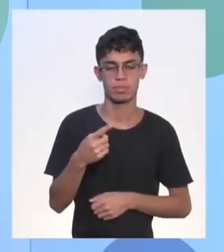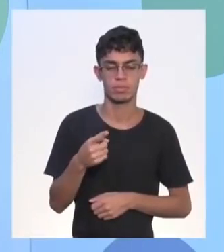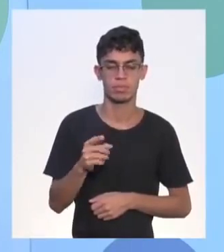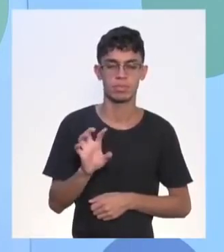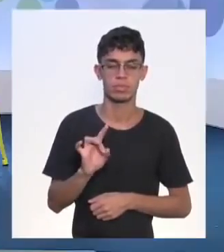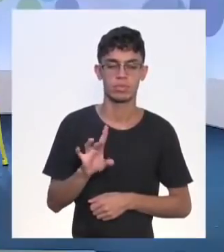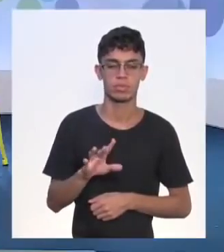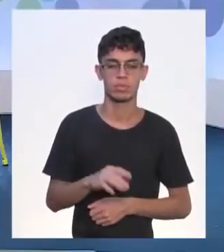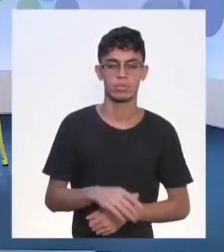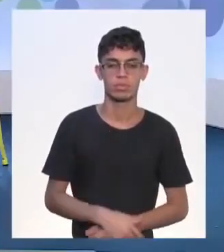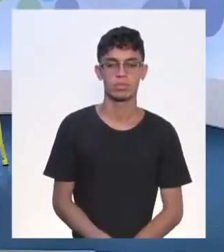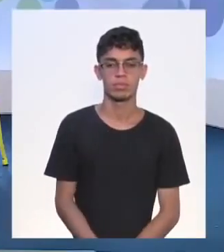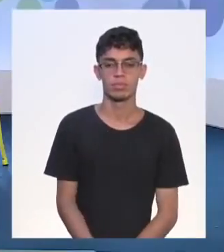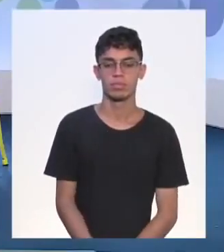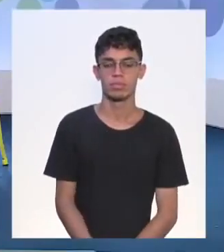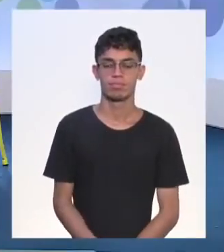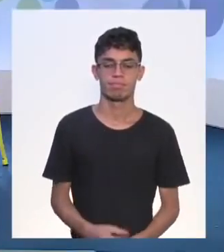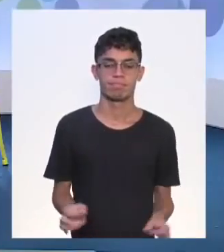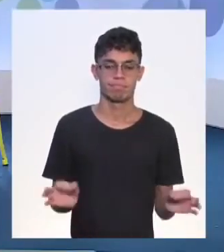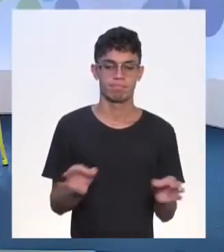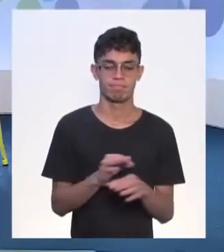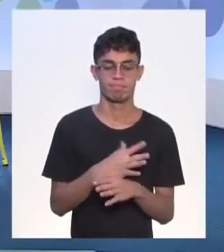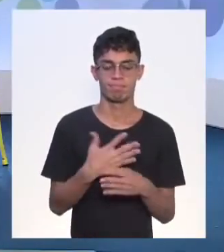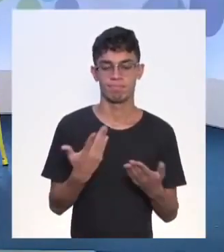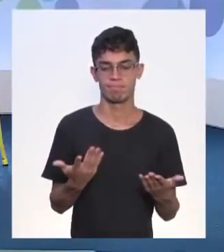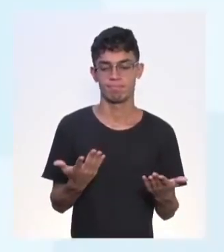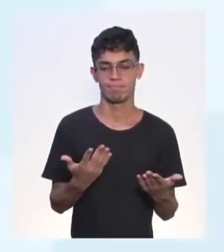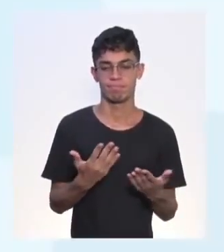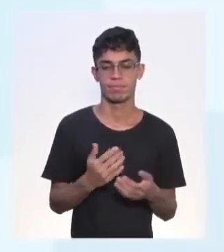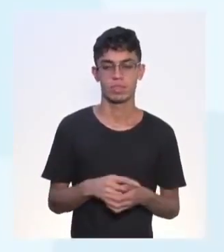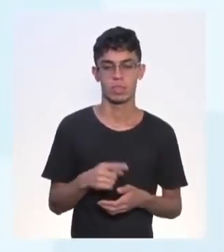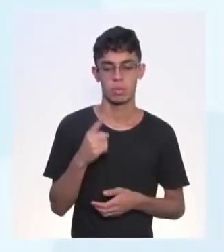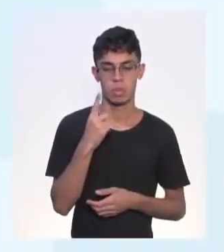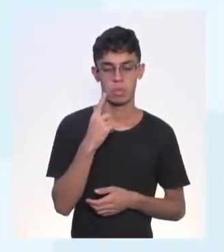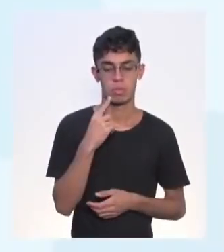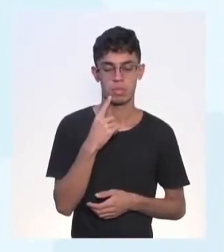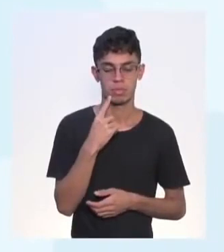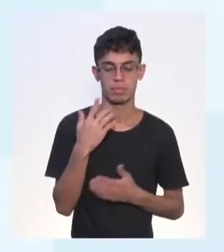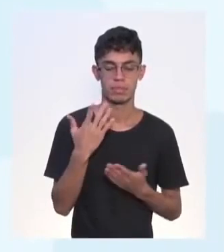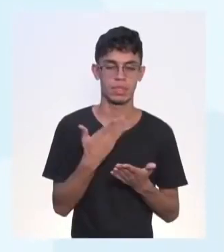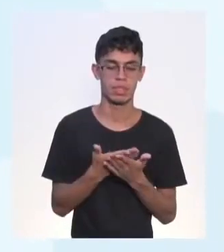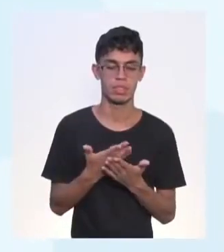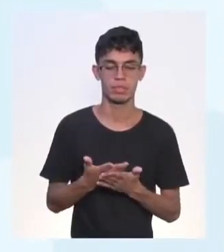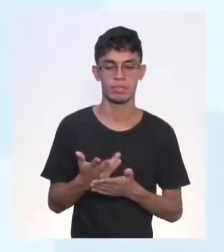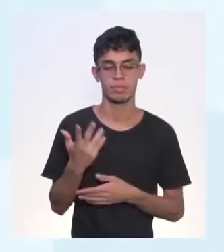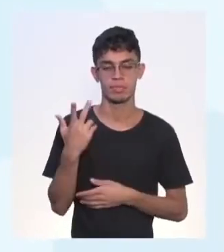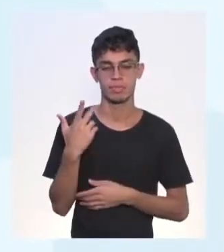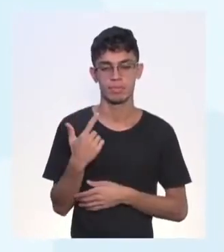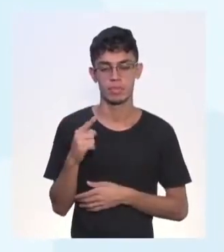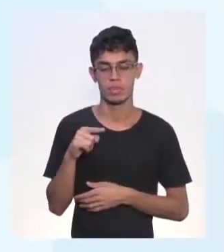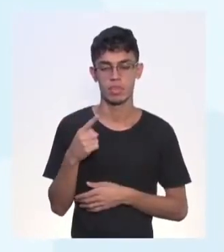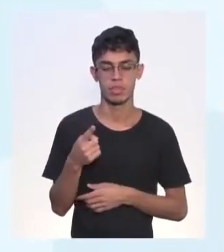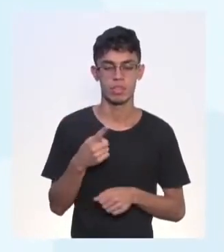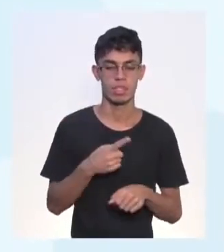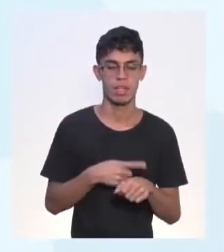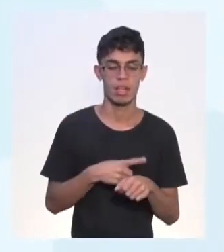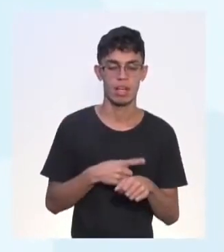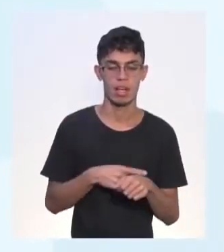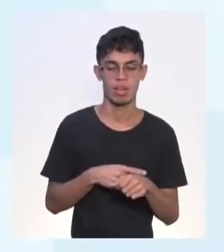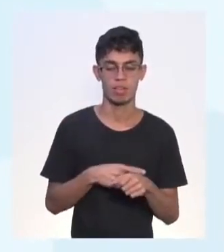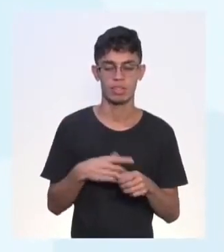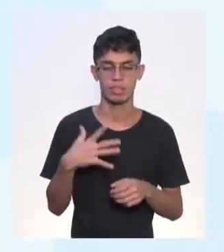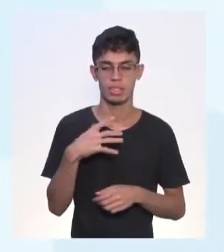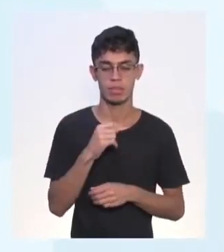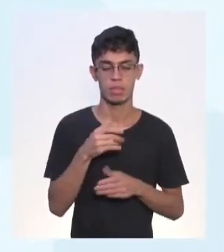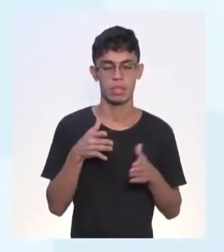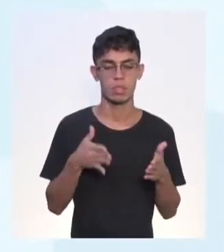essa mesmo. Muito bem. Então, nós terminamos aqui. Olha só, gente. Está vendo como a aula hoje foi mais tranquila? A outra terminou mais apertadinha. Hoje a gente já teve uma aula mais